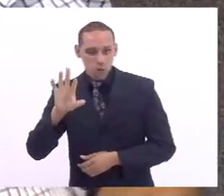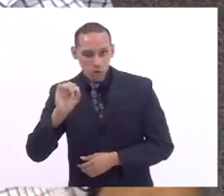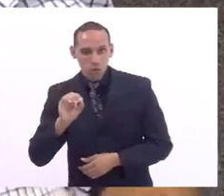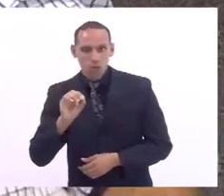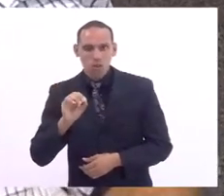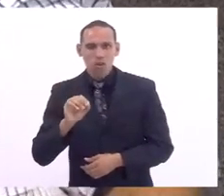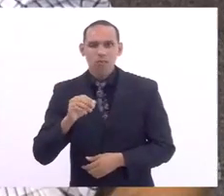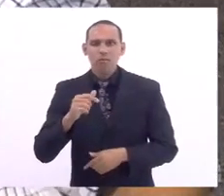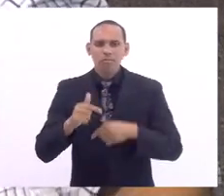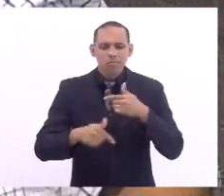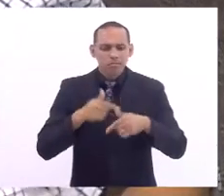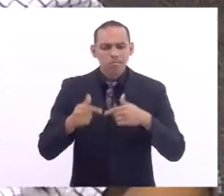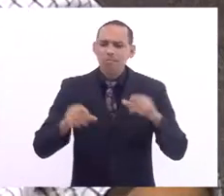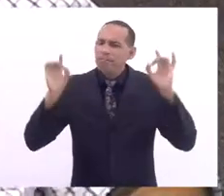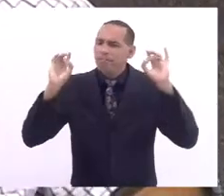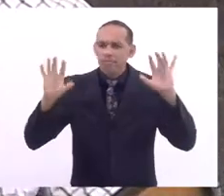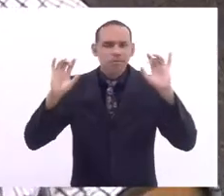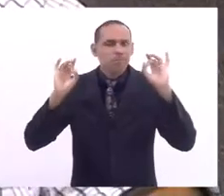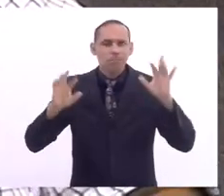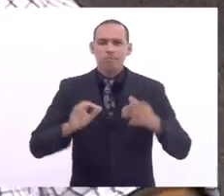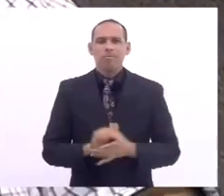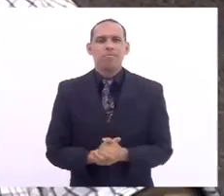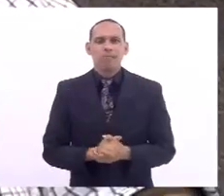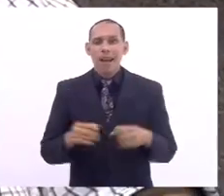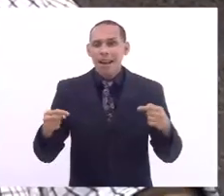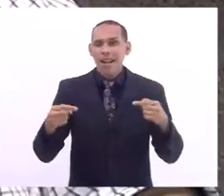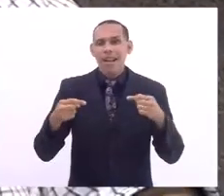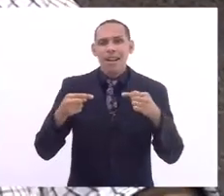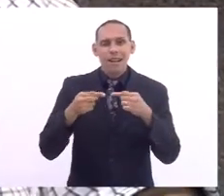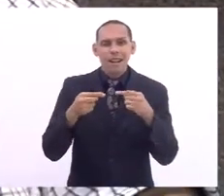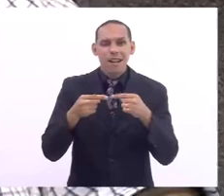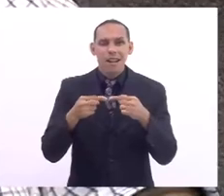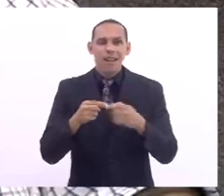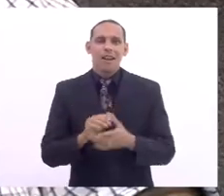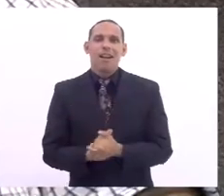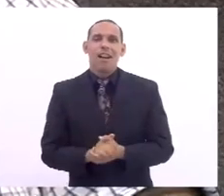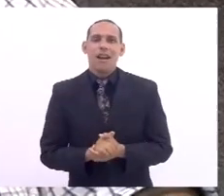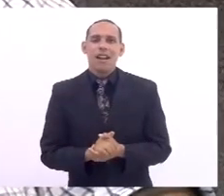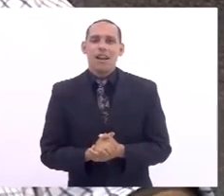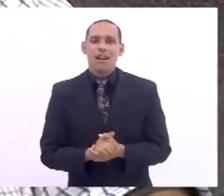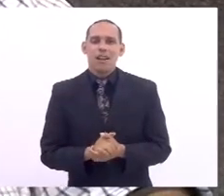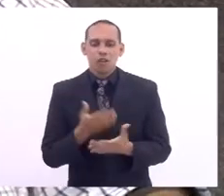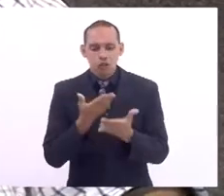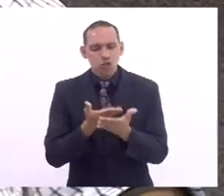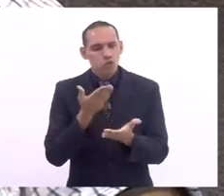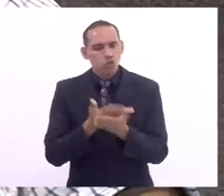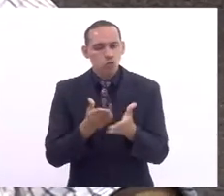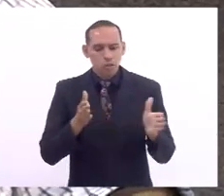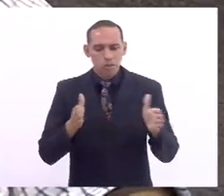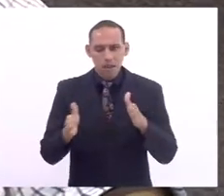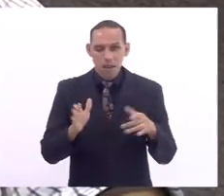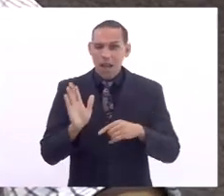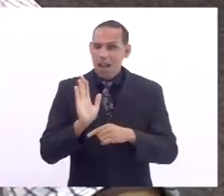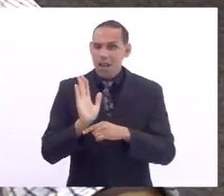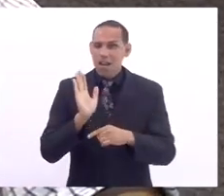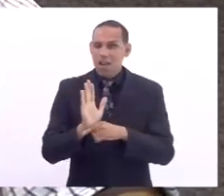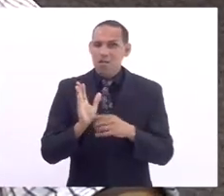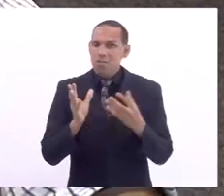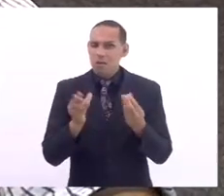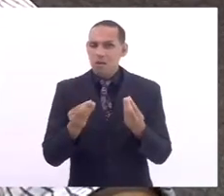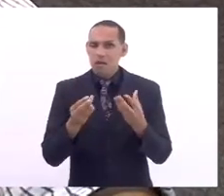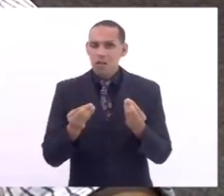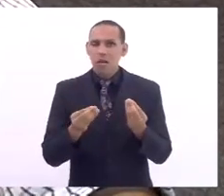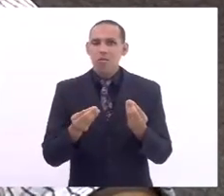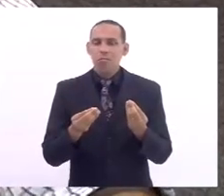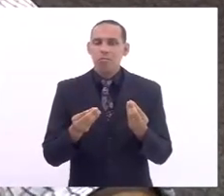inestimável os mandatos que tô ligado nisso tiram proveito disso esses produtos são muito ajudados na sua